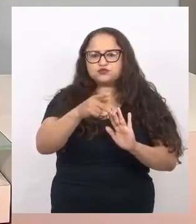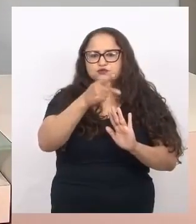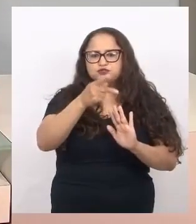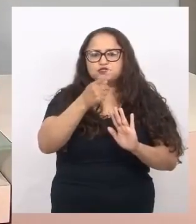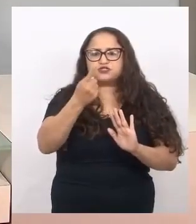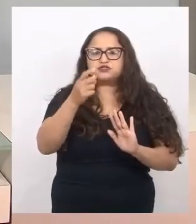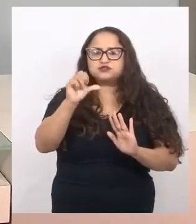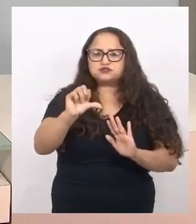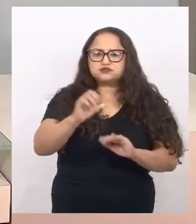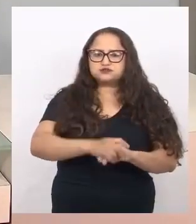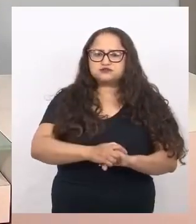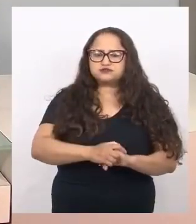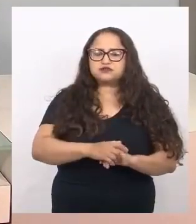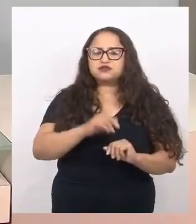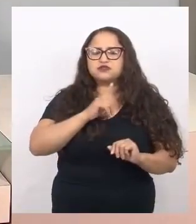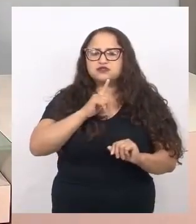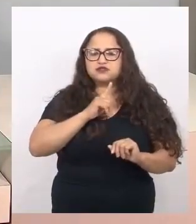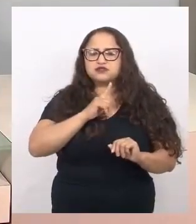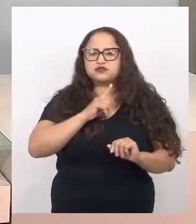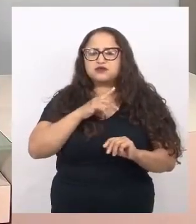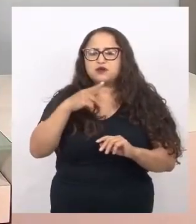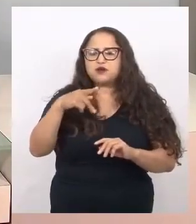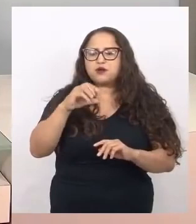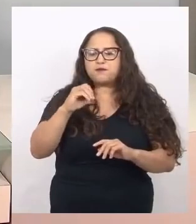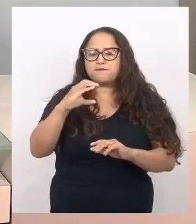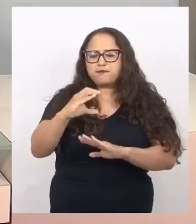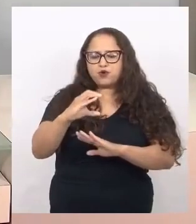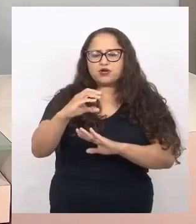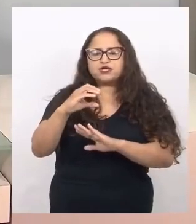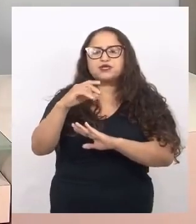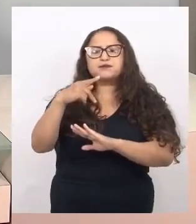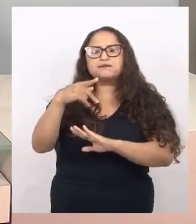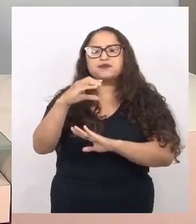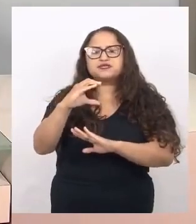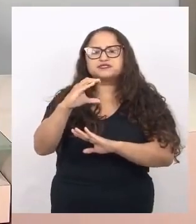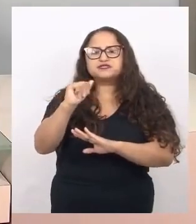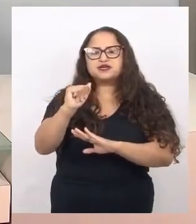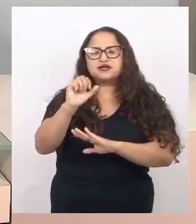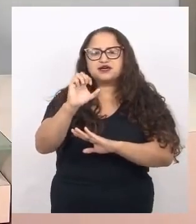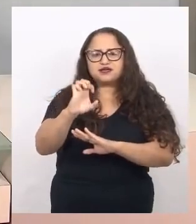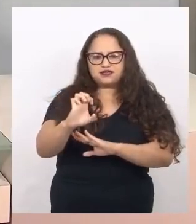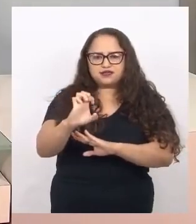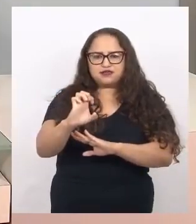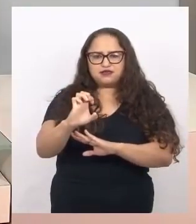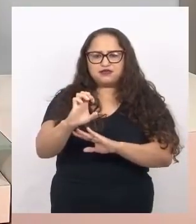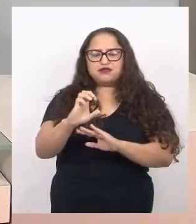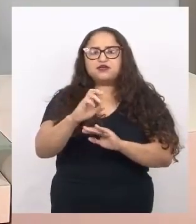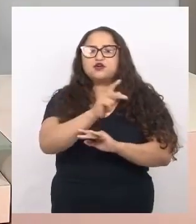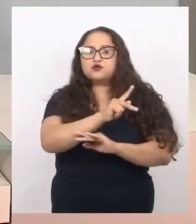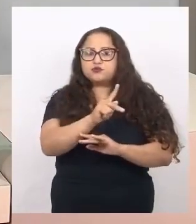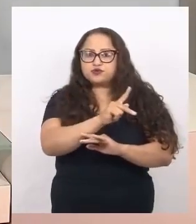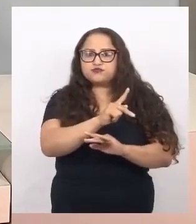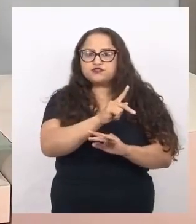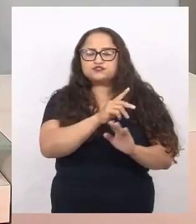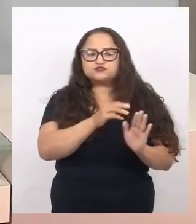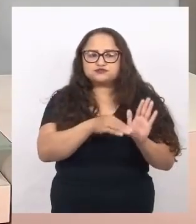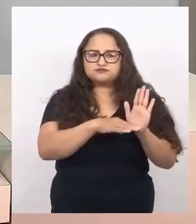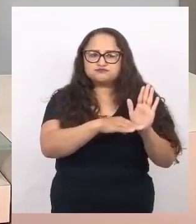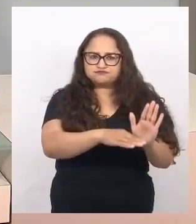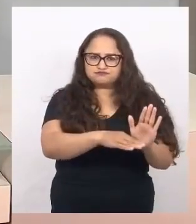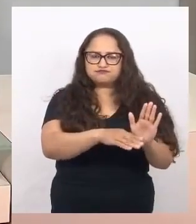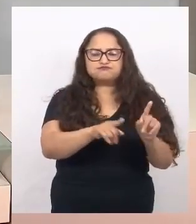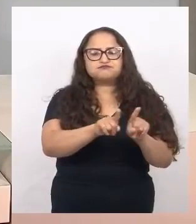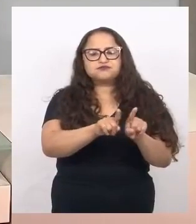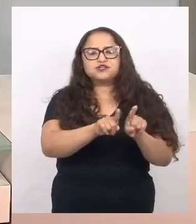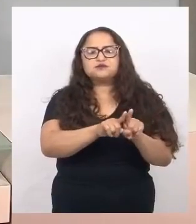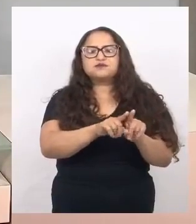tá? Proatec, POC, PCAE, professor auxiliar e sala de leitura. Esses projetos